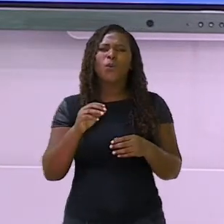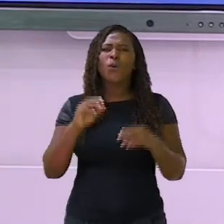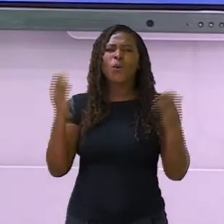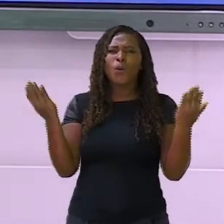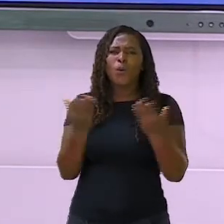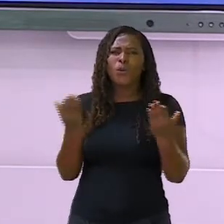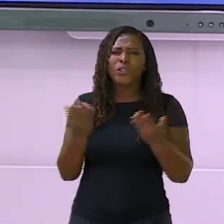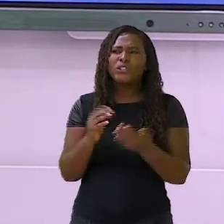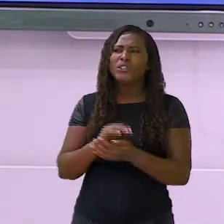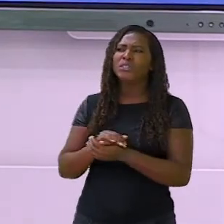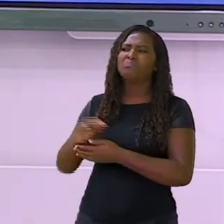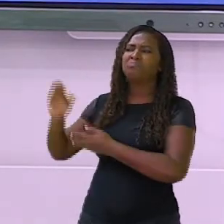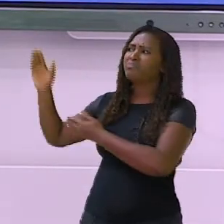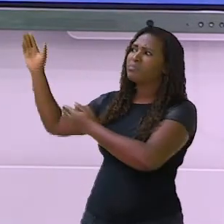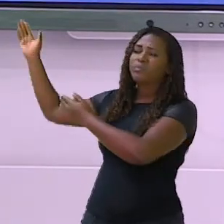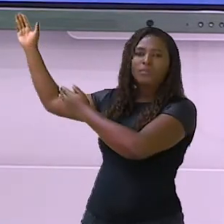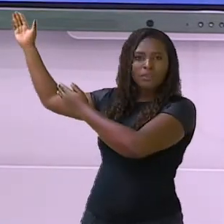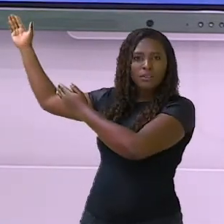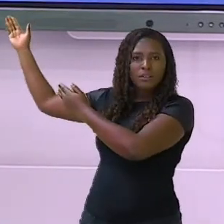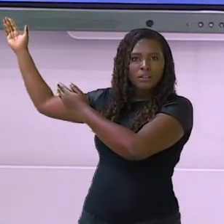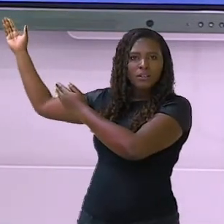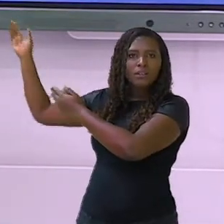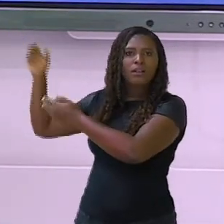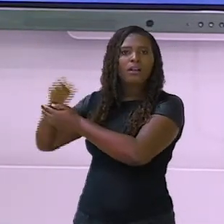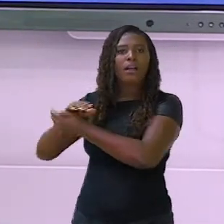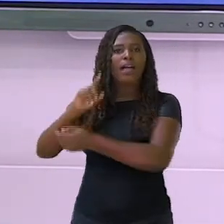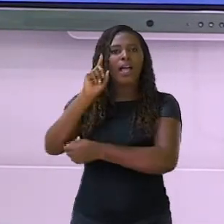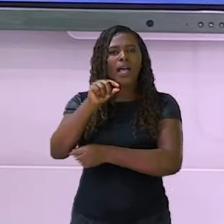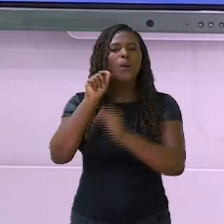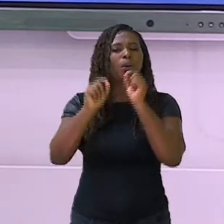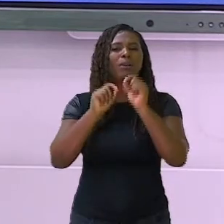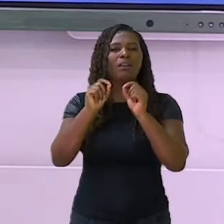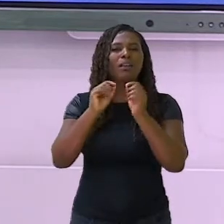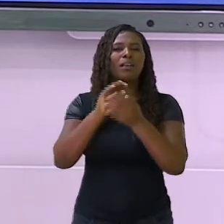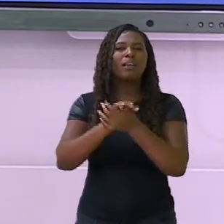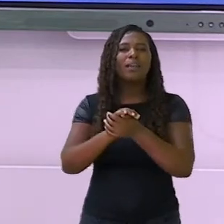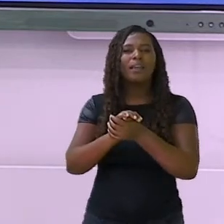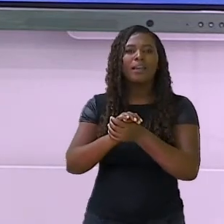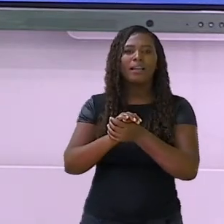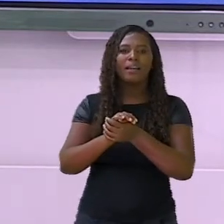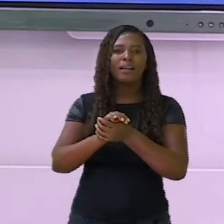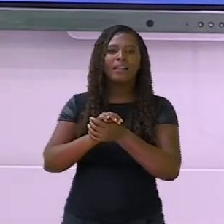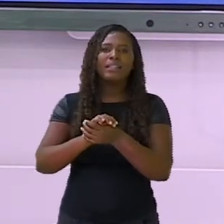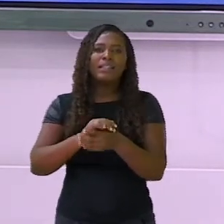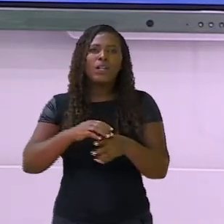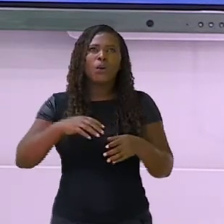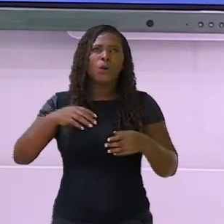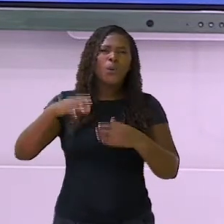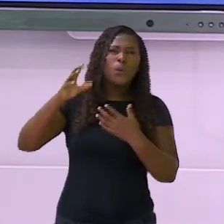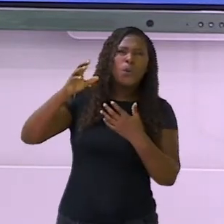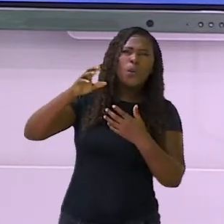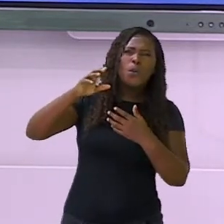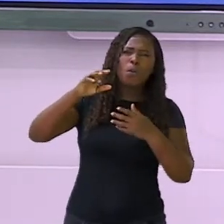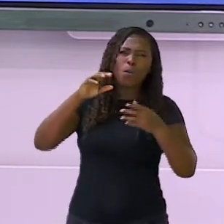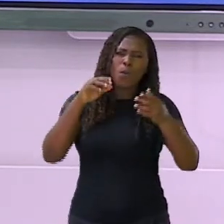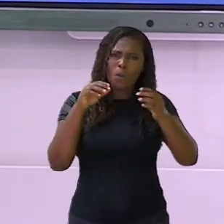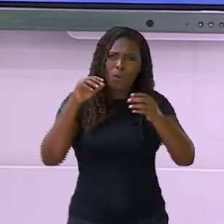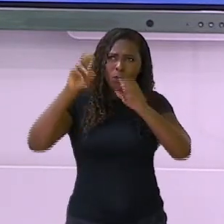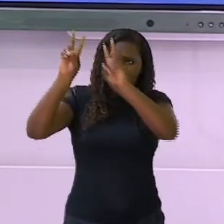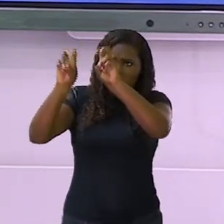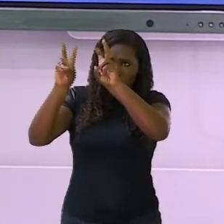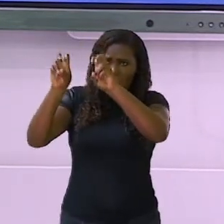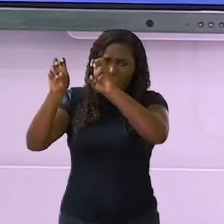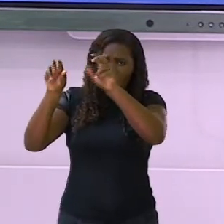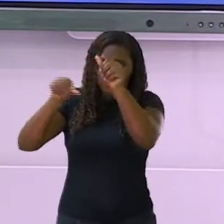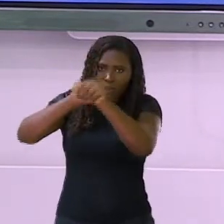mapa mental é exatamente isso que vocês estão ouvindo, olha, mapa mental. Um mapa da